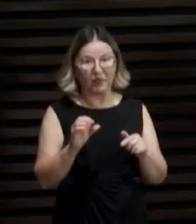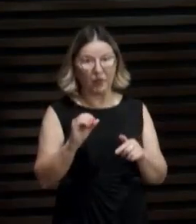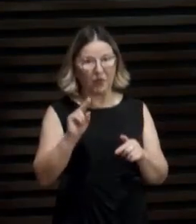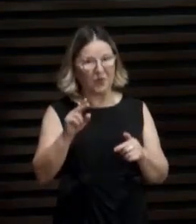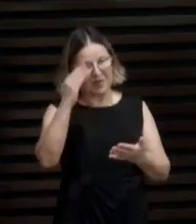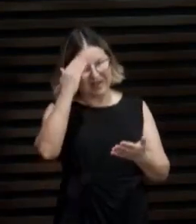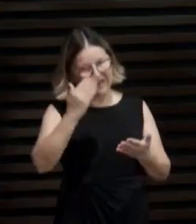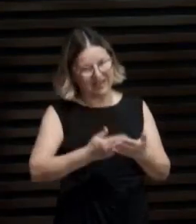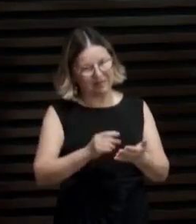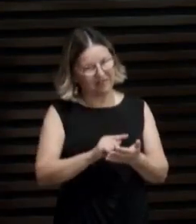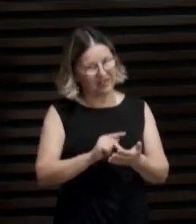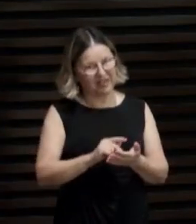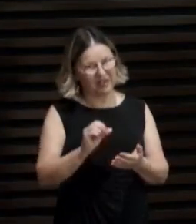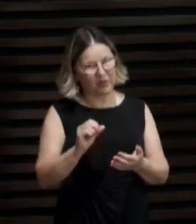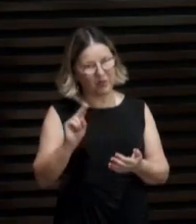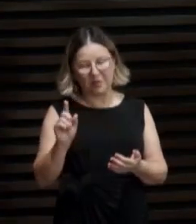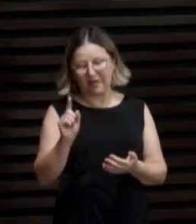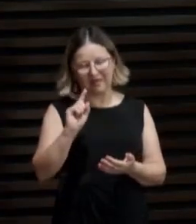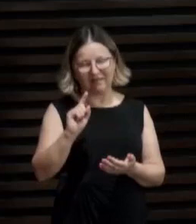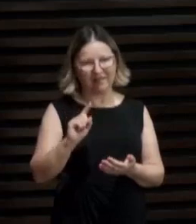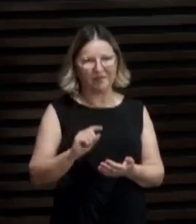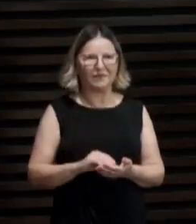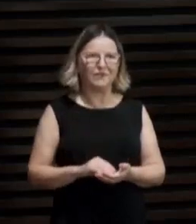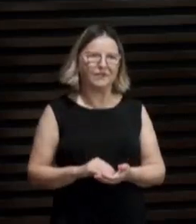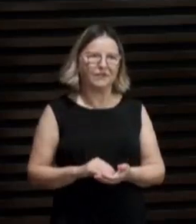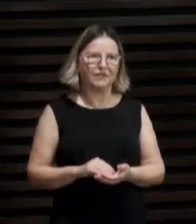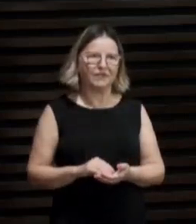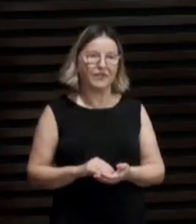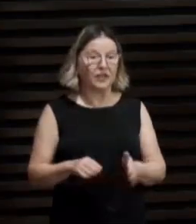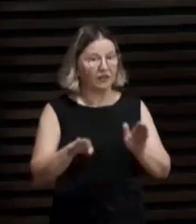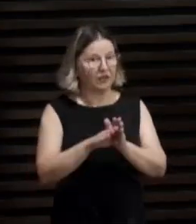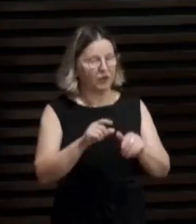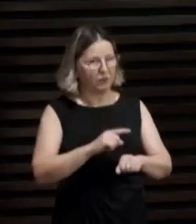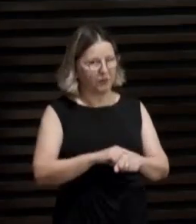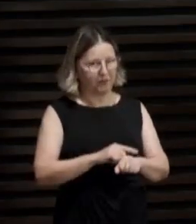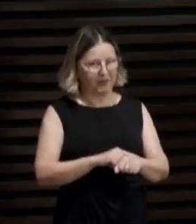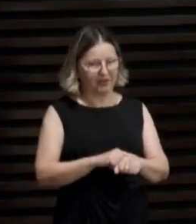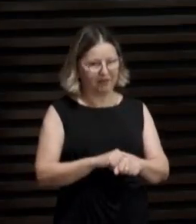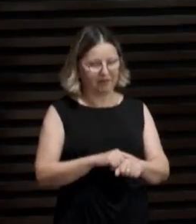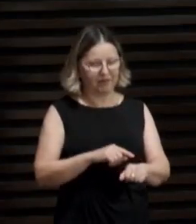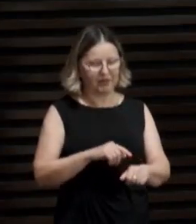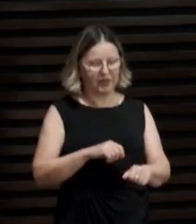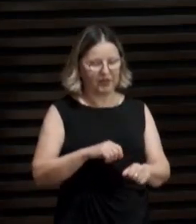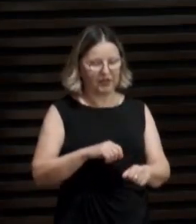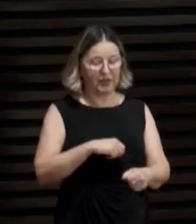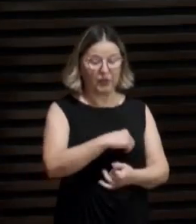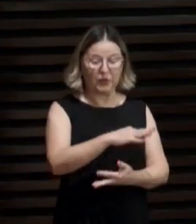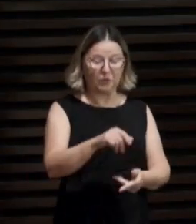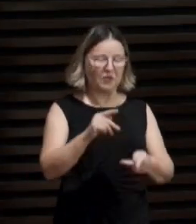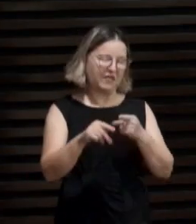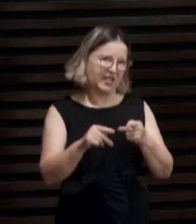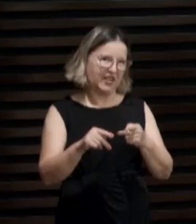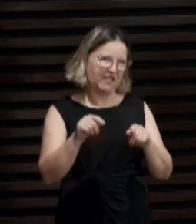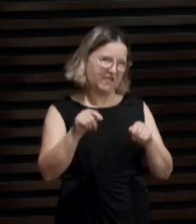momento onde o Deus desse século, Ele vai falar para você: você precisa se prostrar diante de mim. E